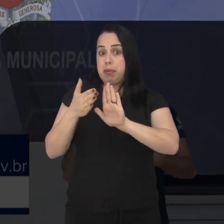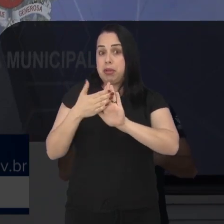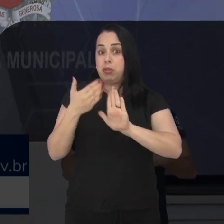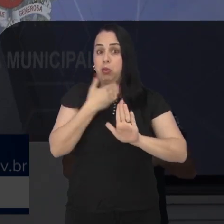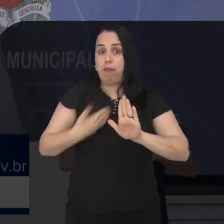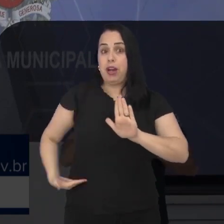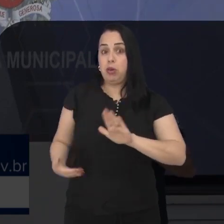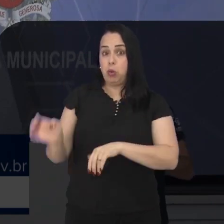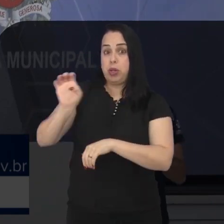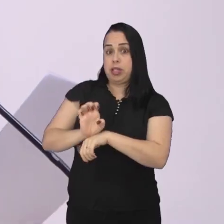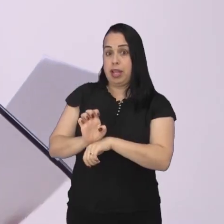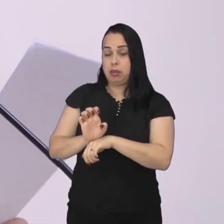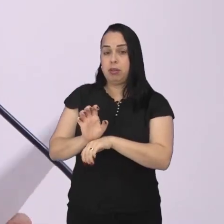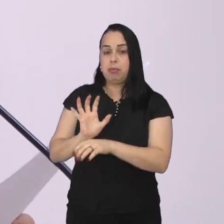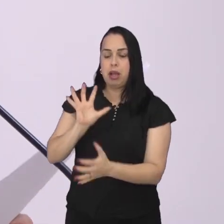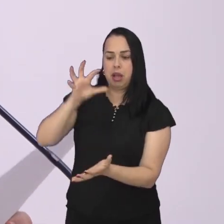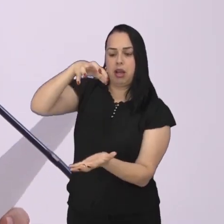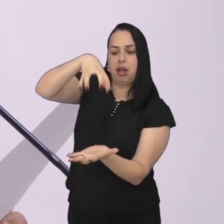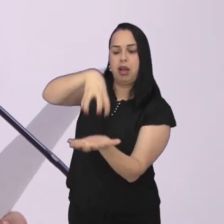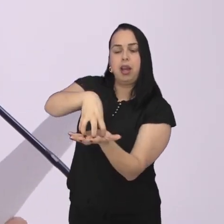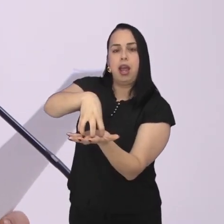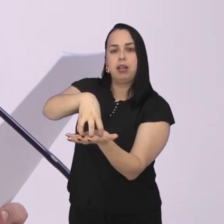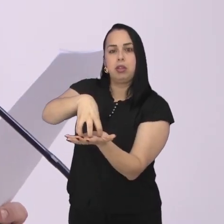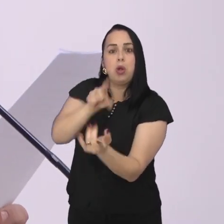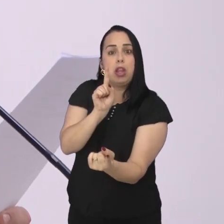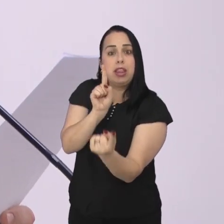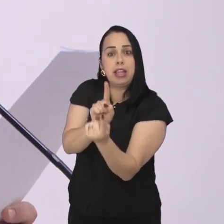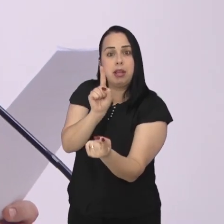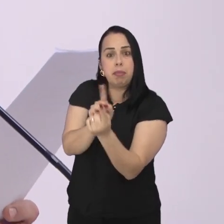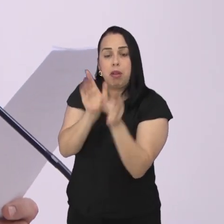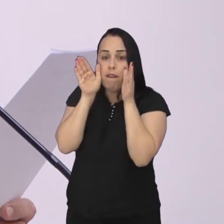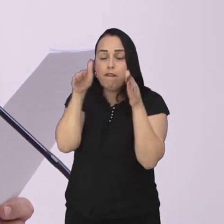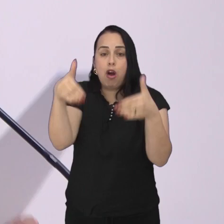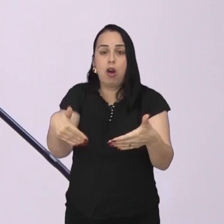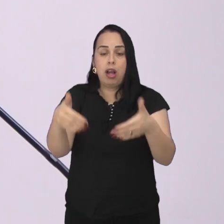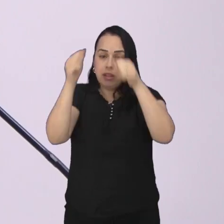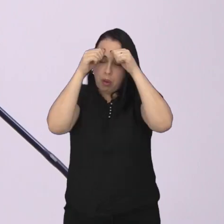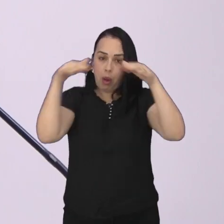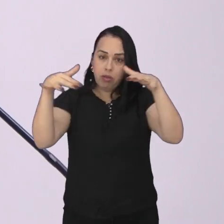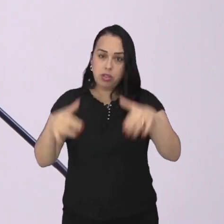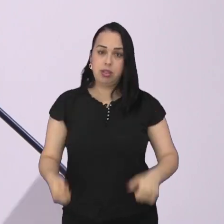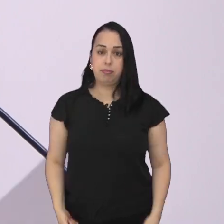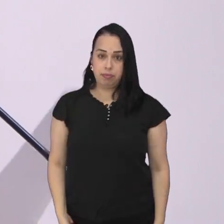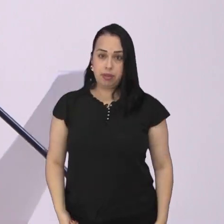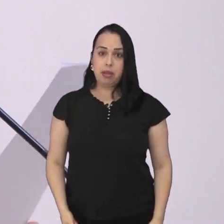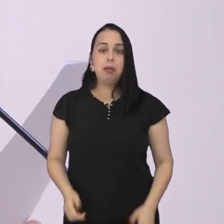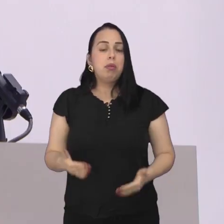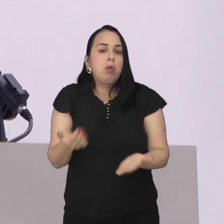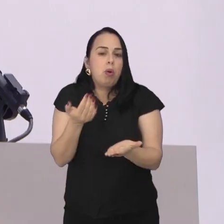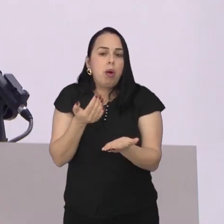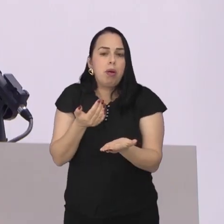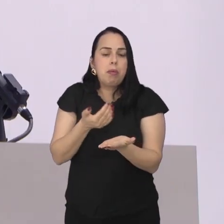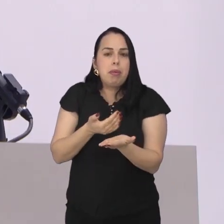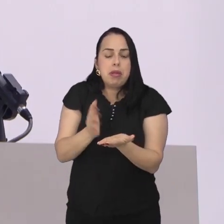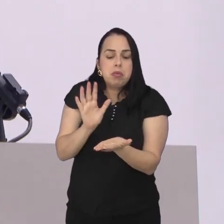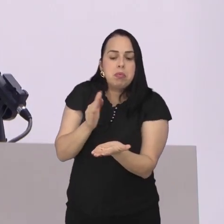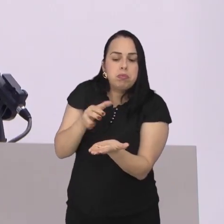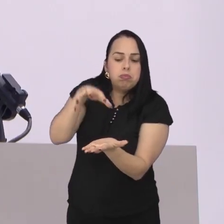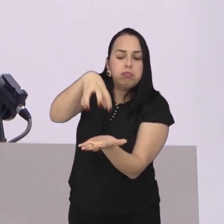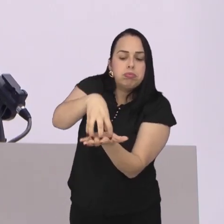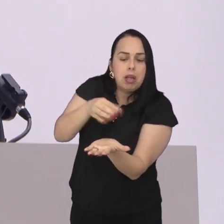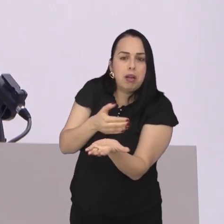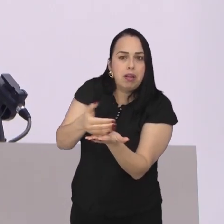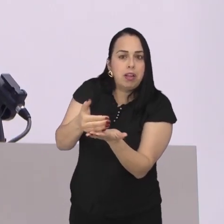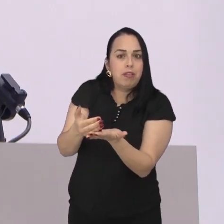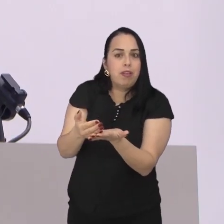proposta do governo do estado para criar um centro de referência e atendimento especializado ao autista. A princípio, o local